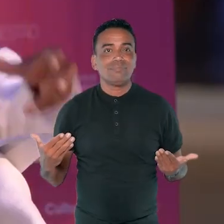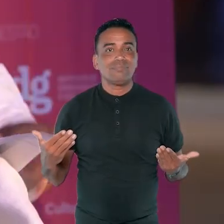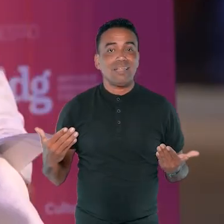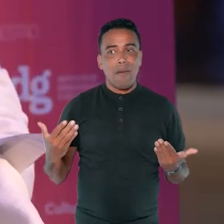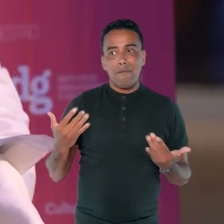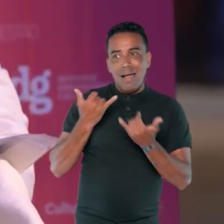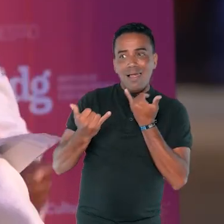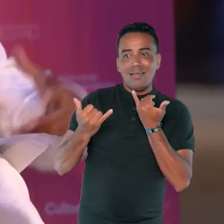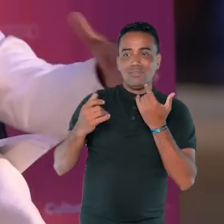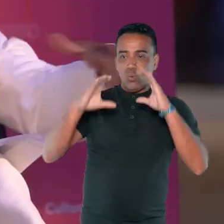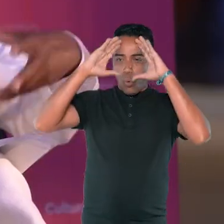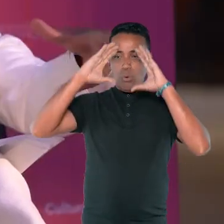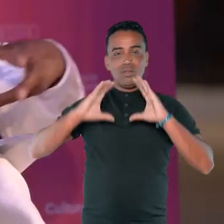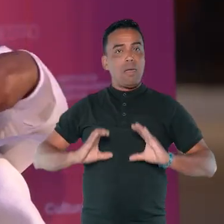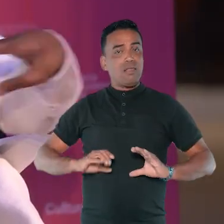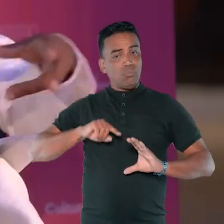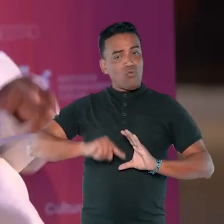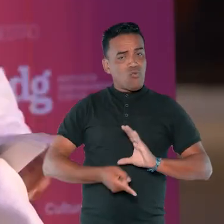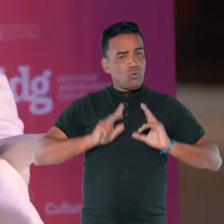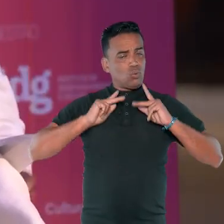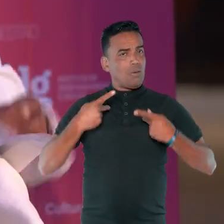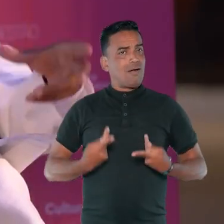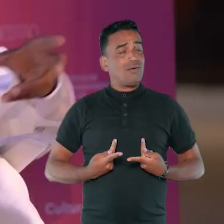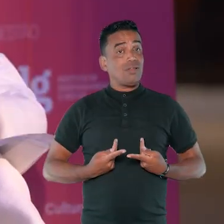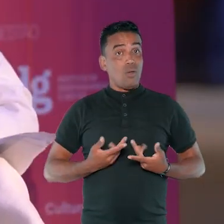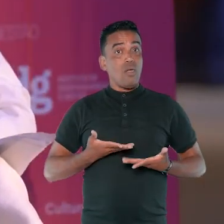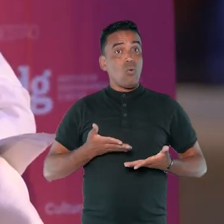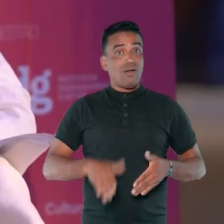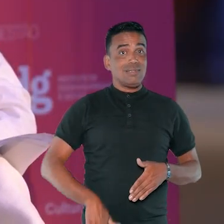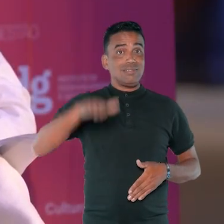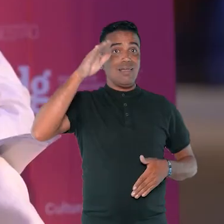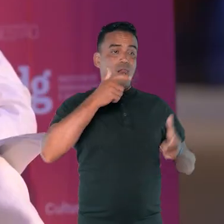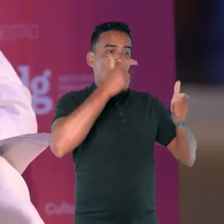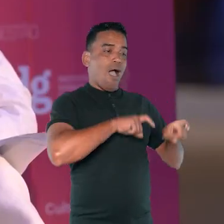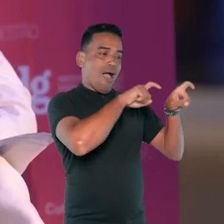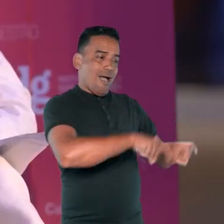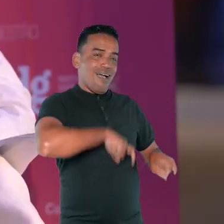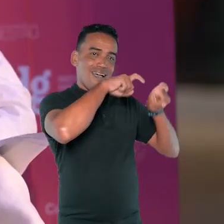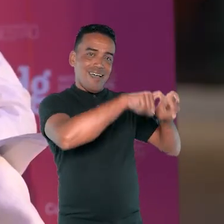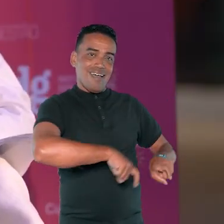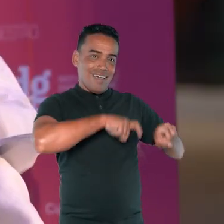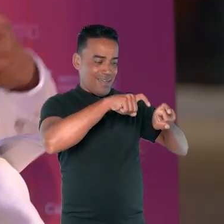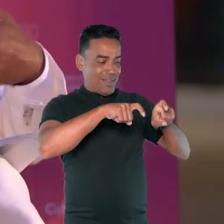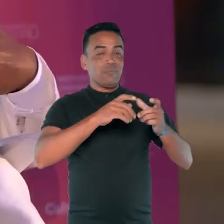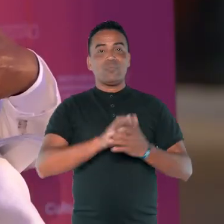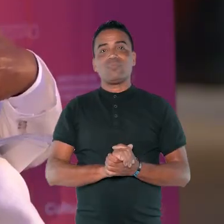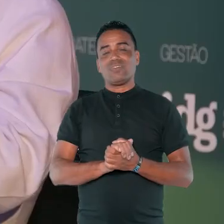humana, não sei, assim, né? Eu venho da zona rural e vivi isso, né? Do